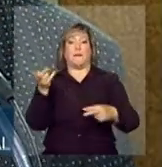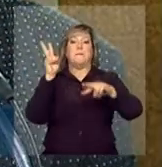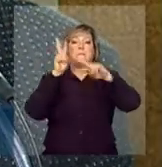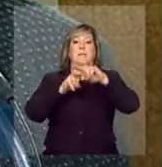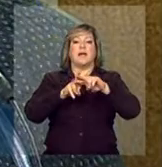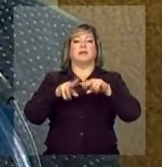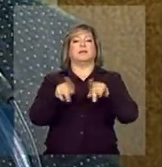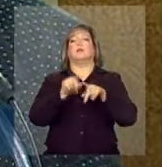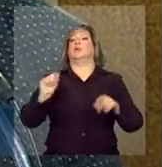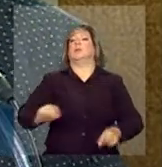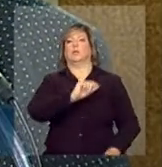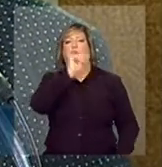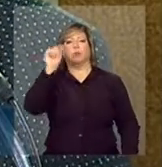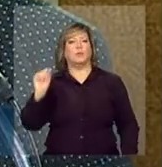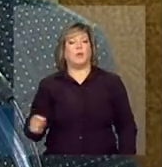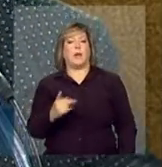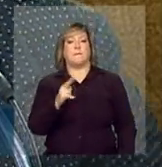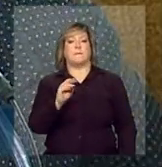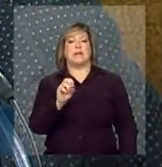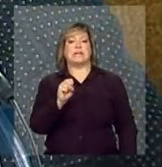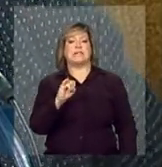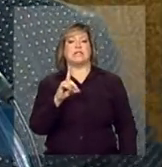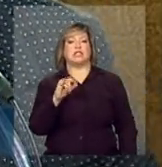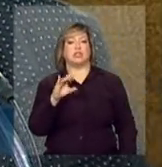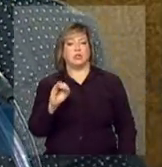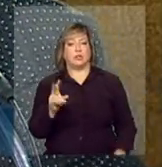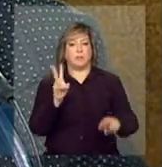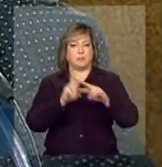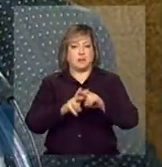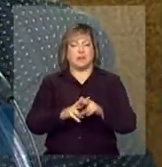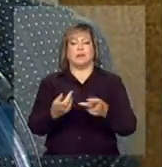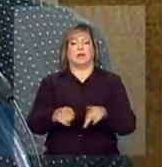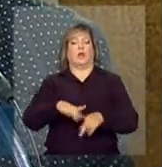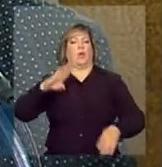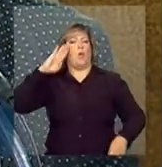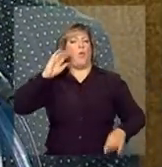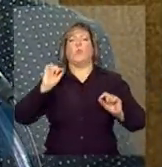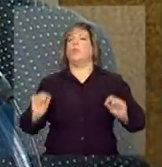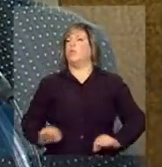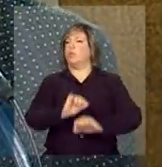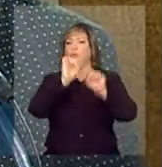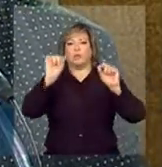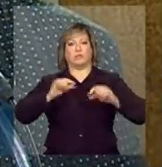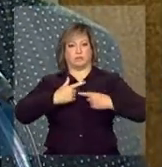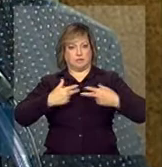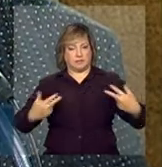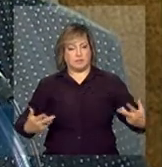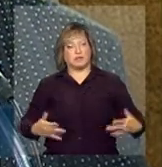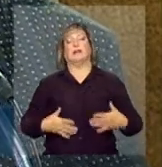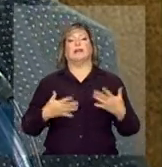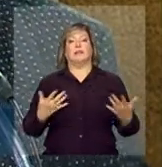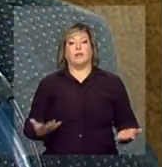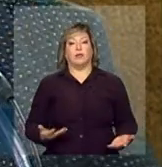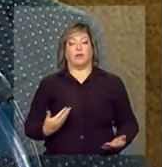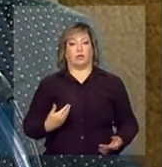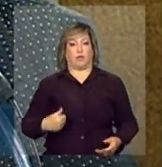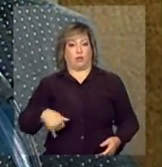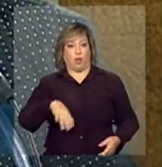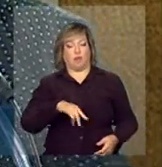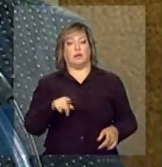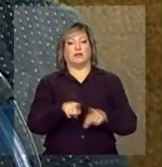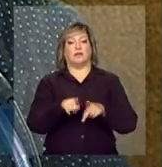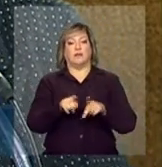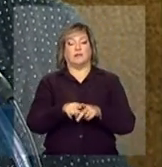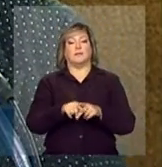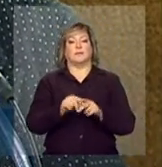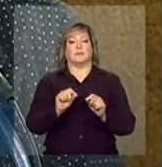presídios, nos nossos vários equipamentos públicos, nos quartéis e assim por diante. E nós alteramos, tem uma